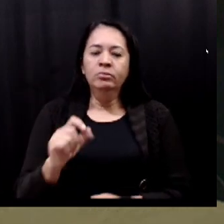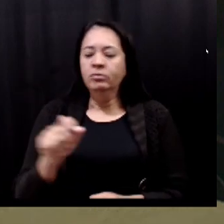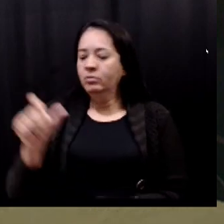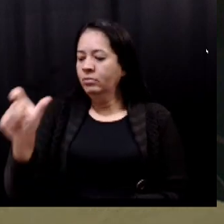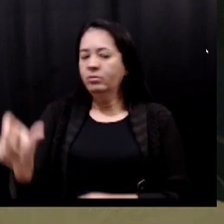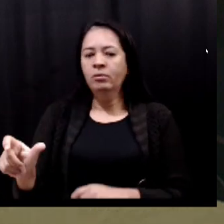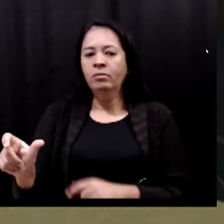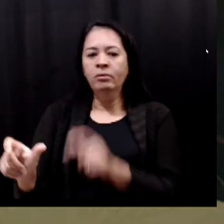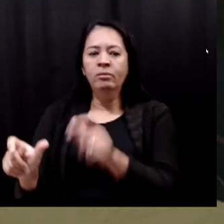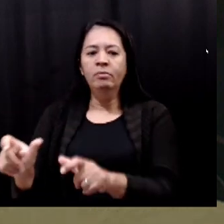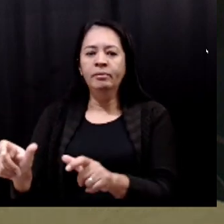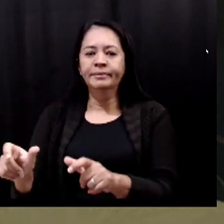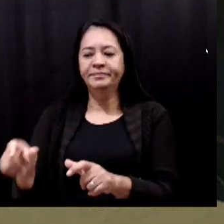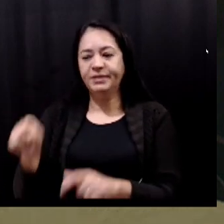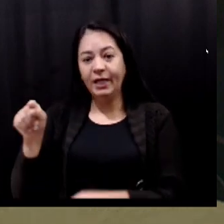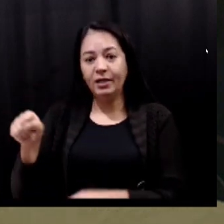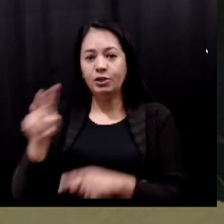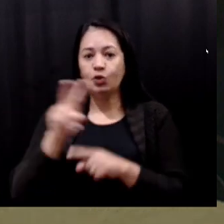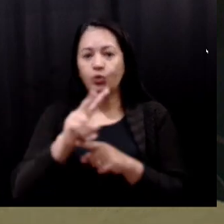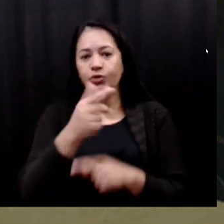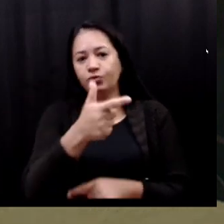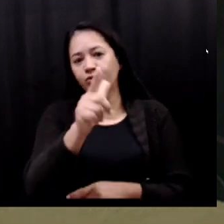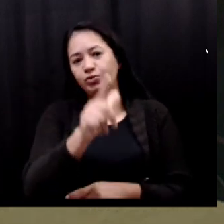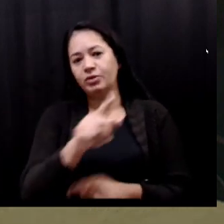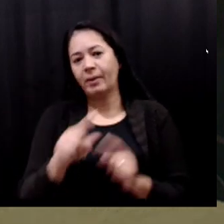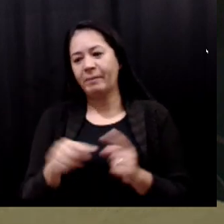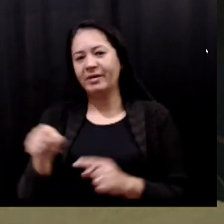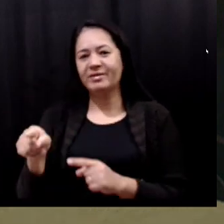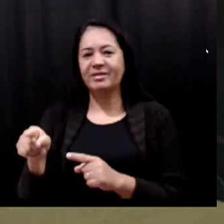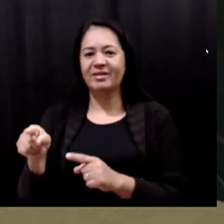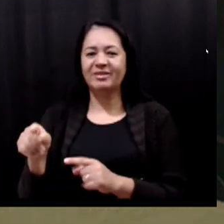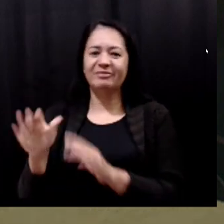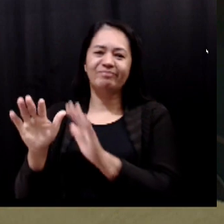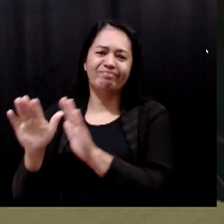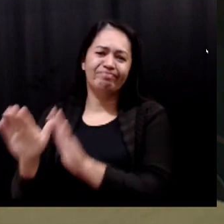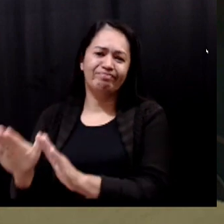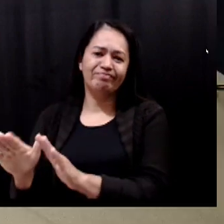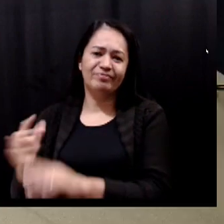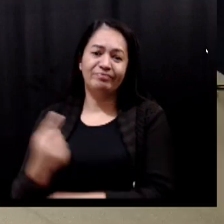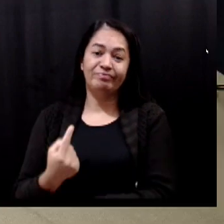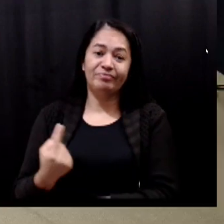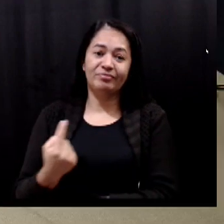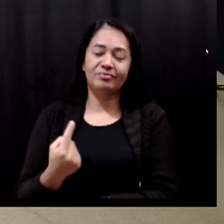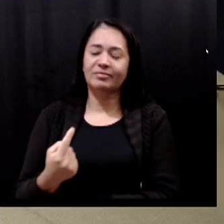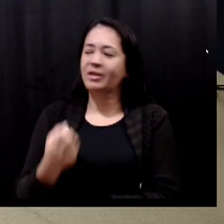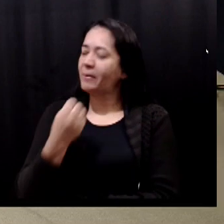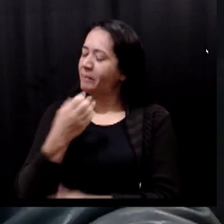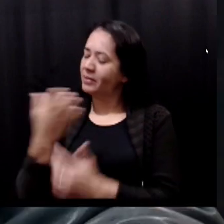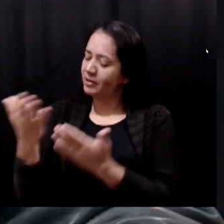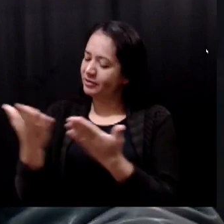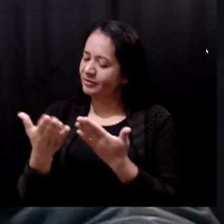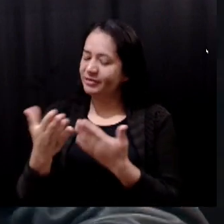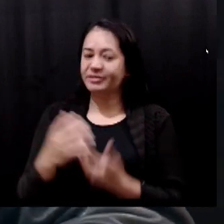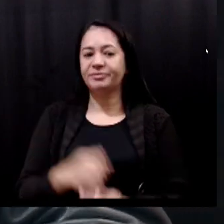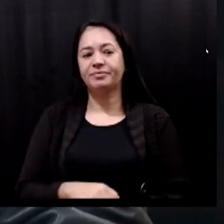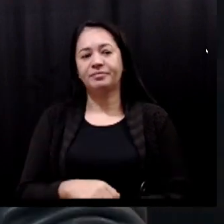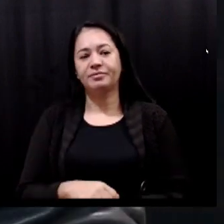mas não estão sendo cuidadas, né? Abelardo, seja muito bem-vindo, bom dia. Bom